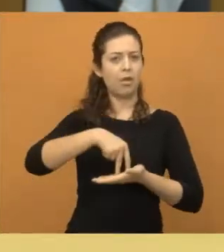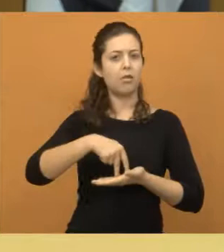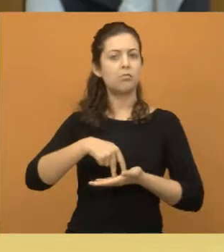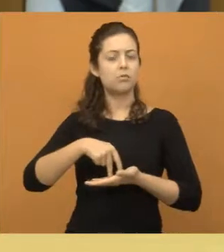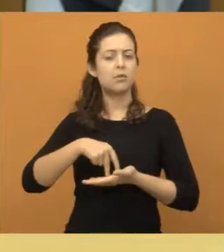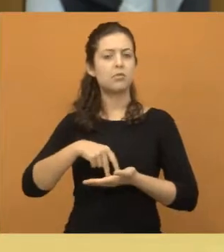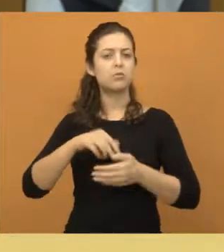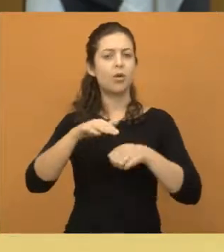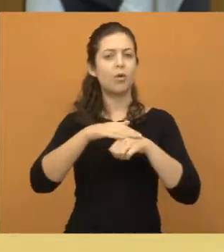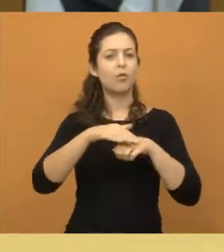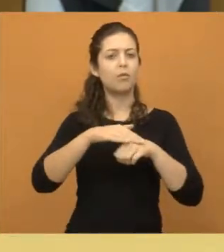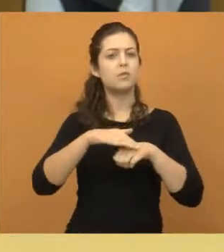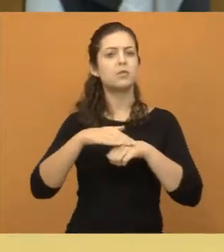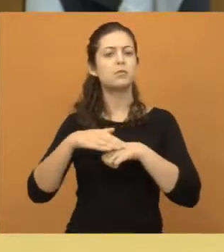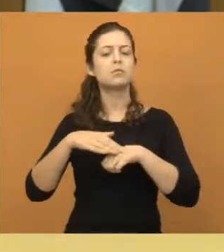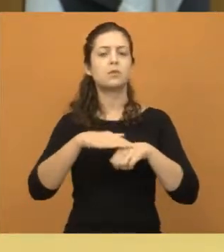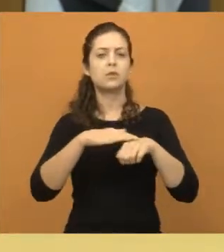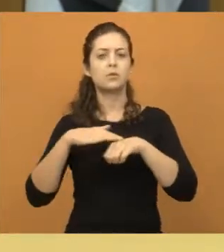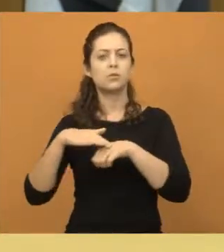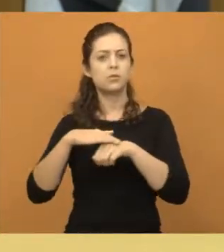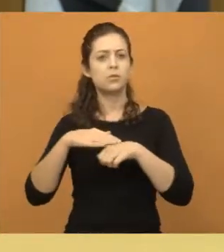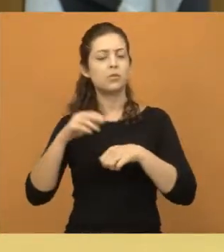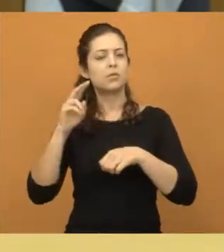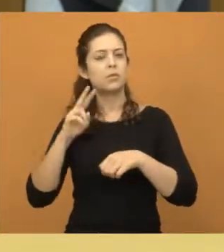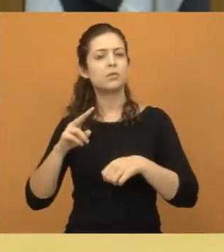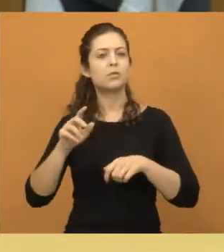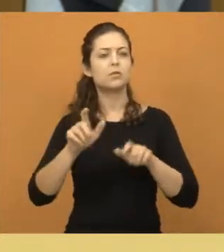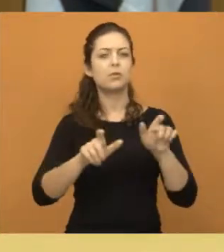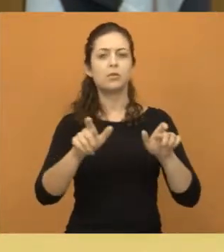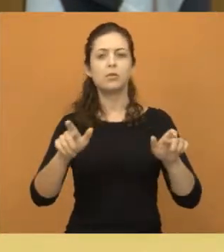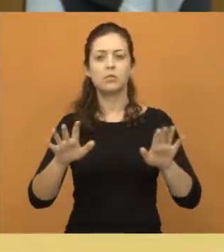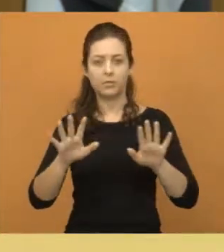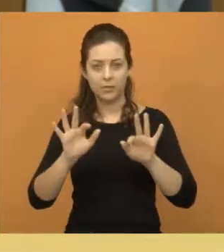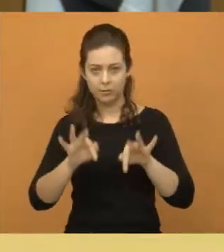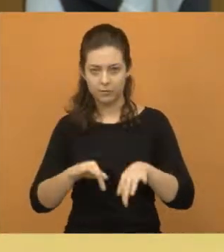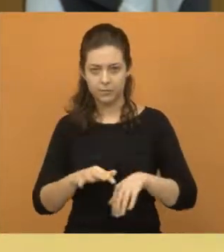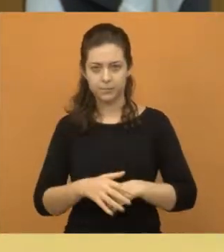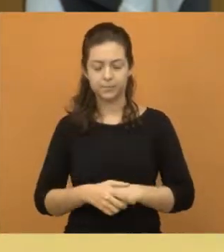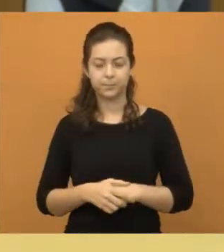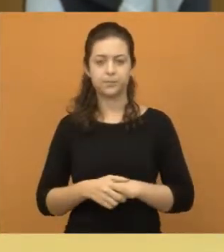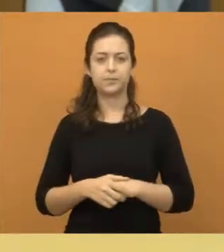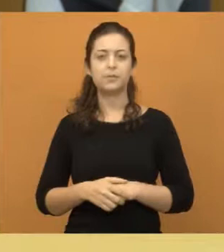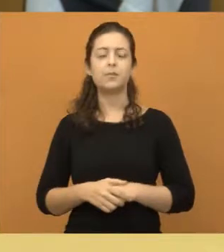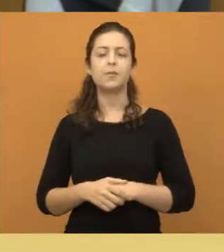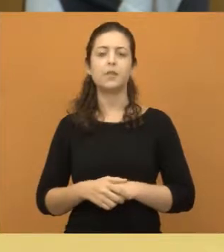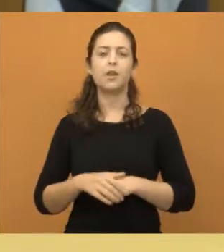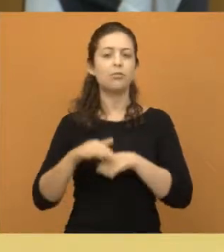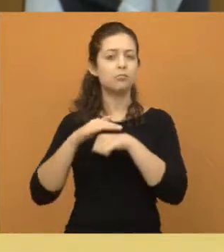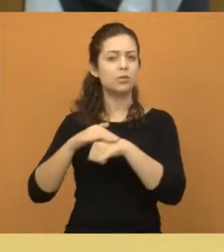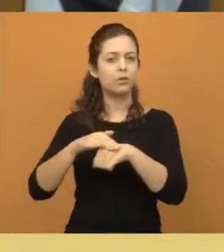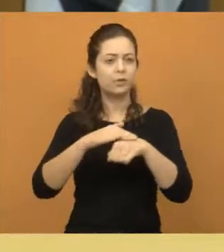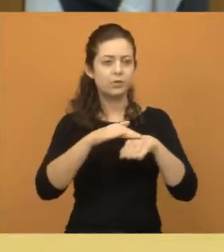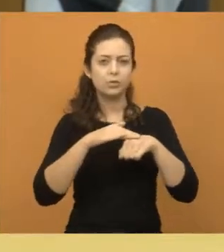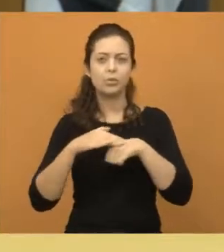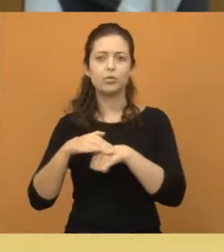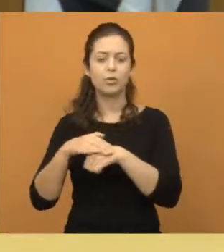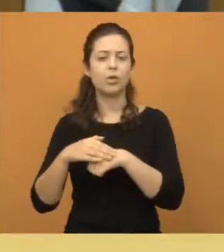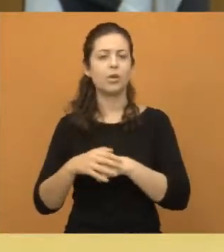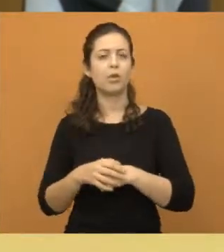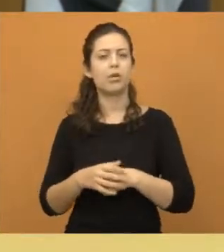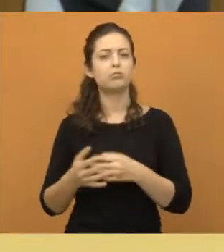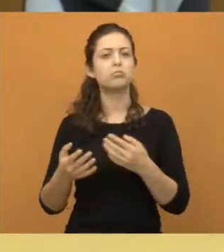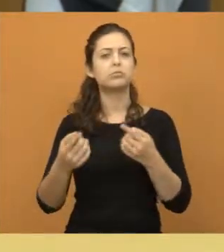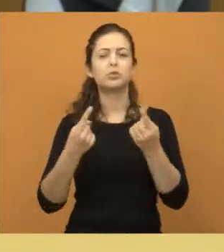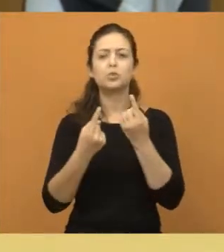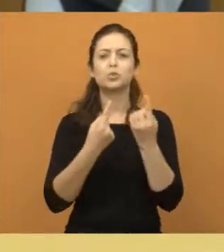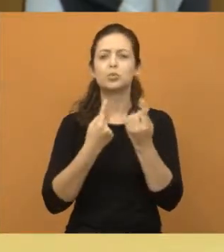casa, conversasse com os vereadores, só concluindo, senhor presidente, conversasse com os vereadores, para